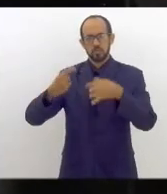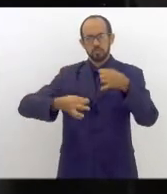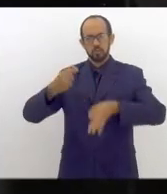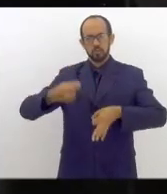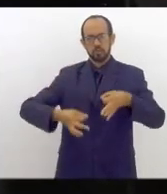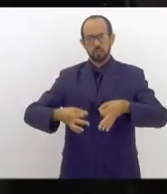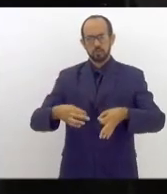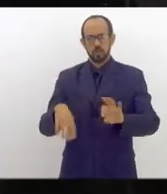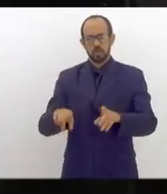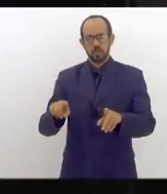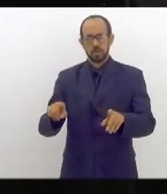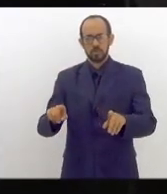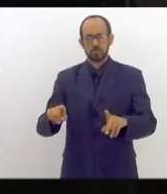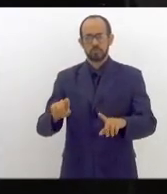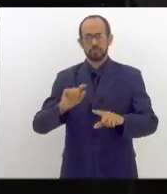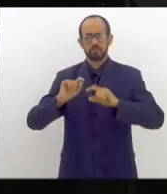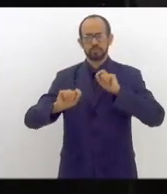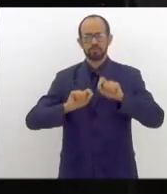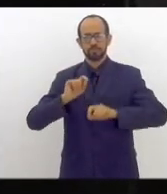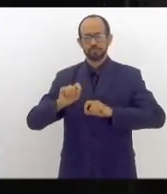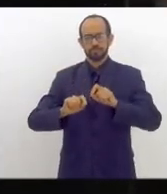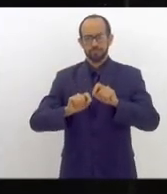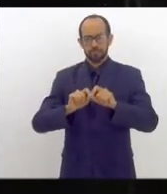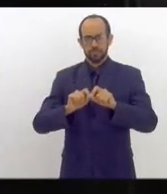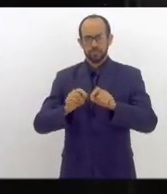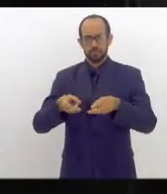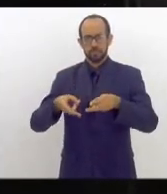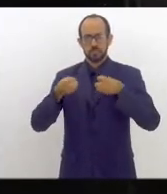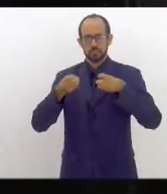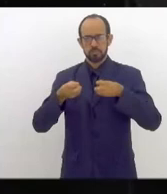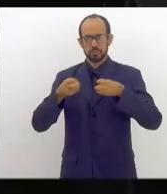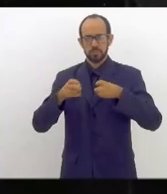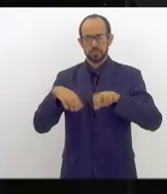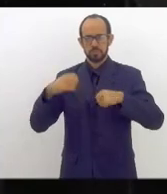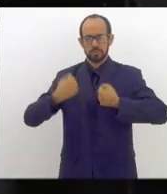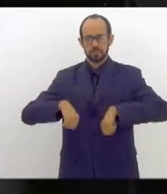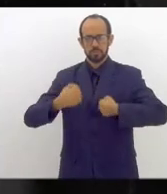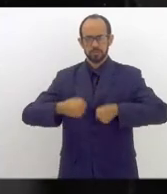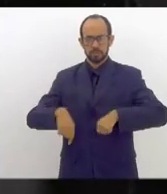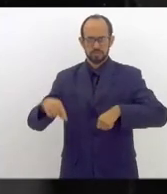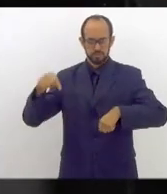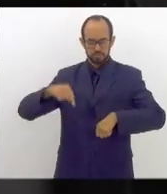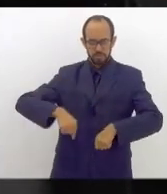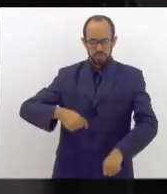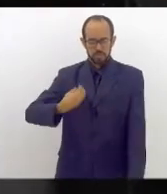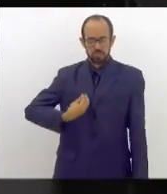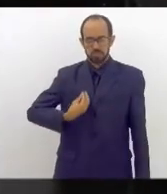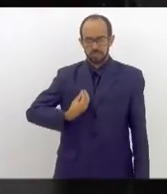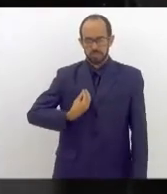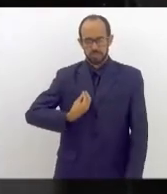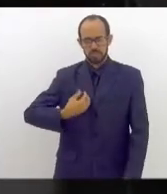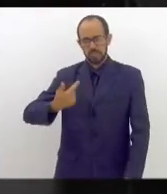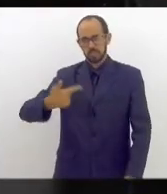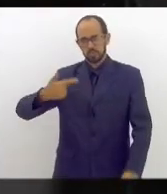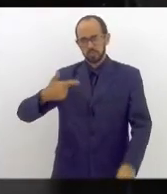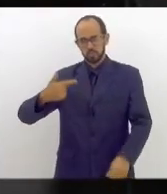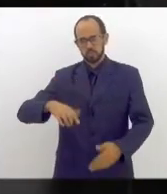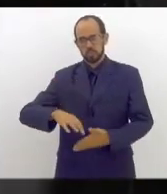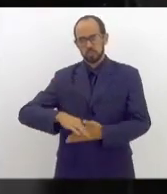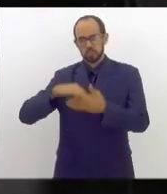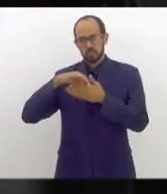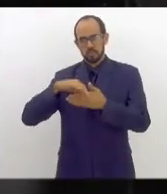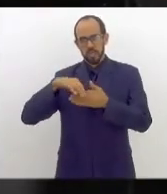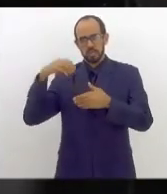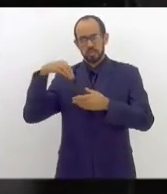eu já disse é Considerando o fato de estar aqui presente ser a segunda autoridade dentro